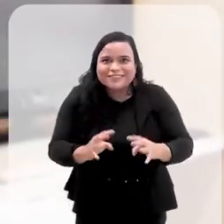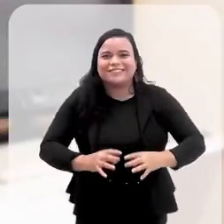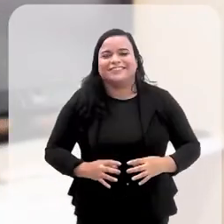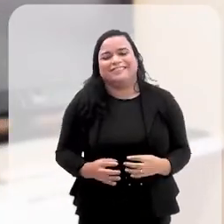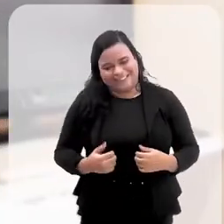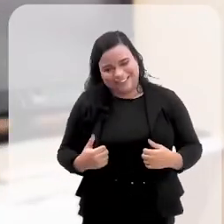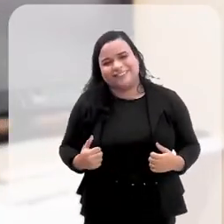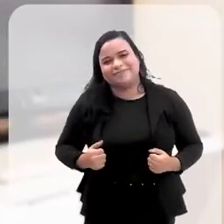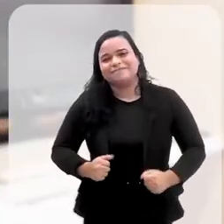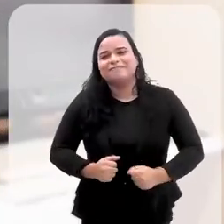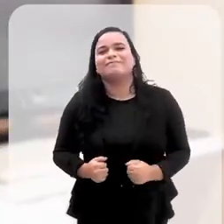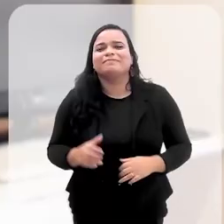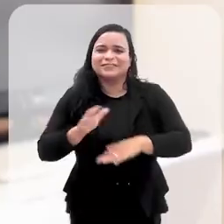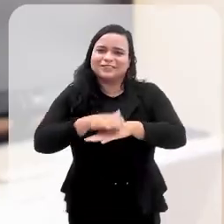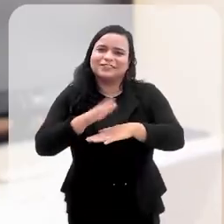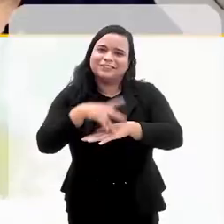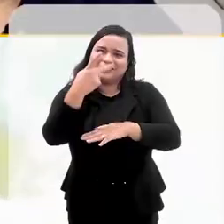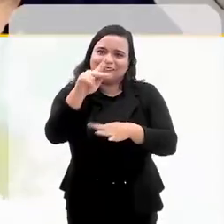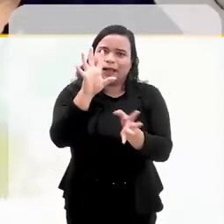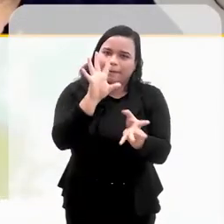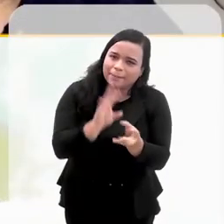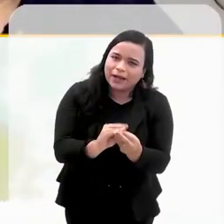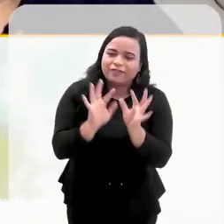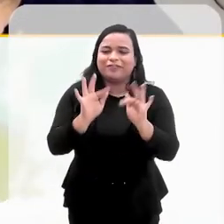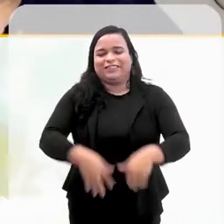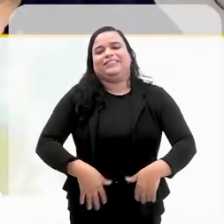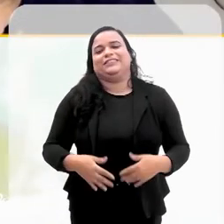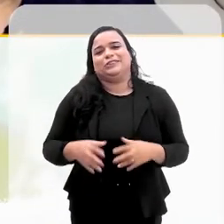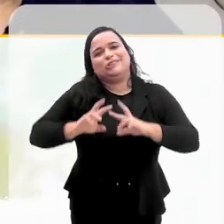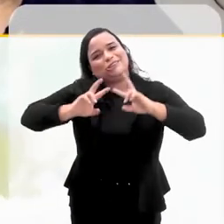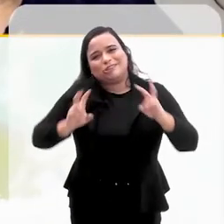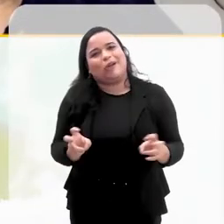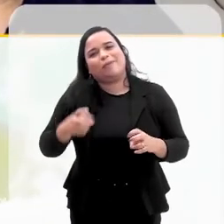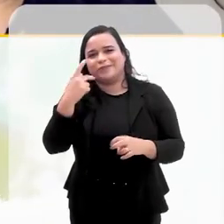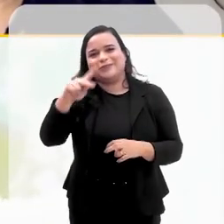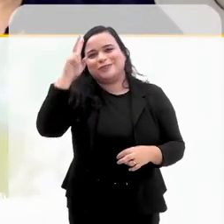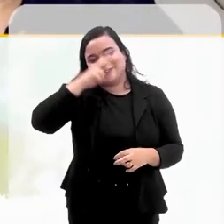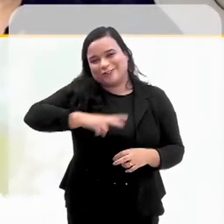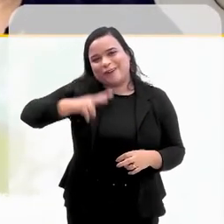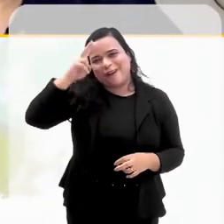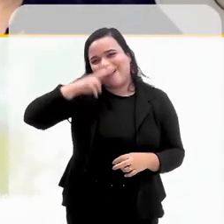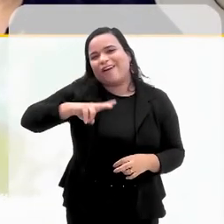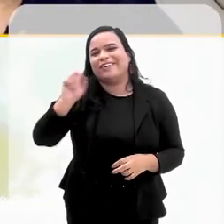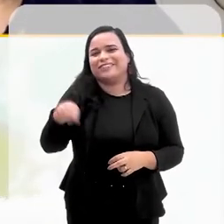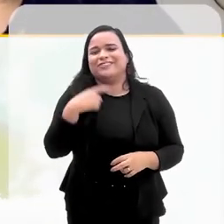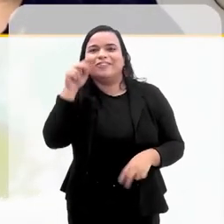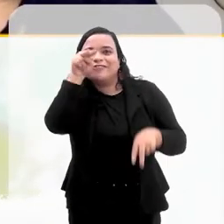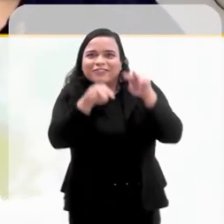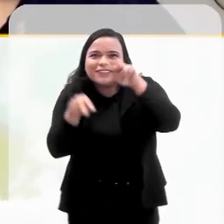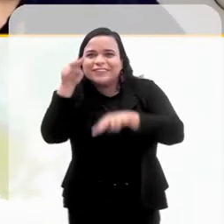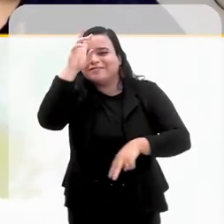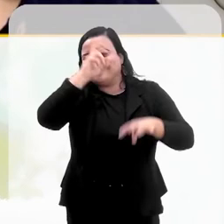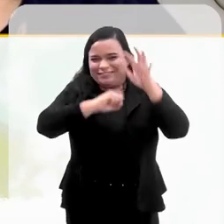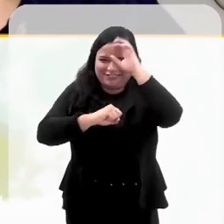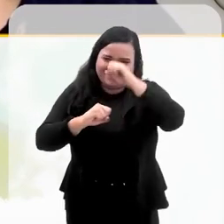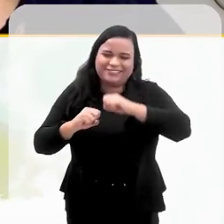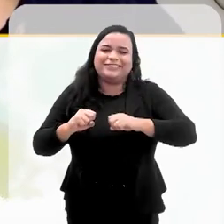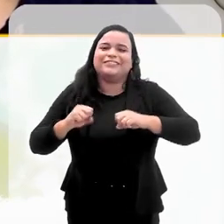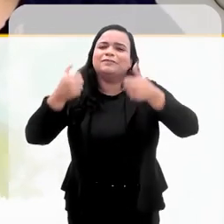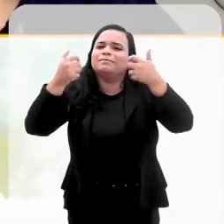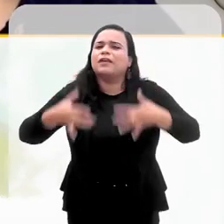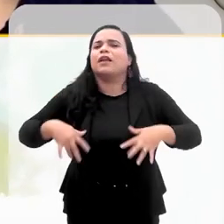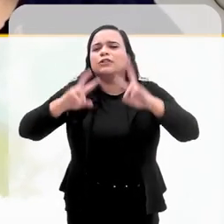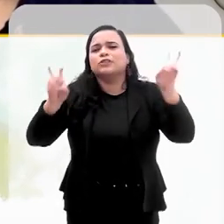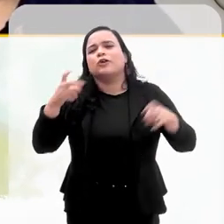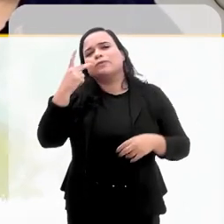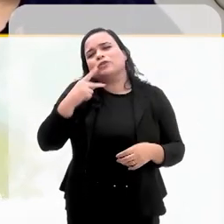falando um pouco sobre a sua vida, sobre os seus desafios, os seus sonhos. Ai, você me